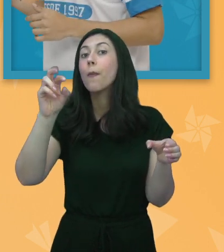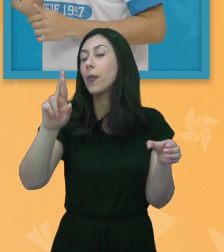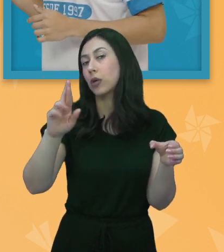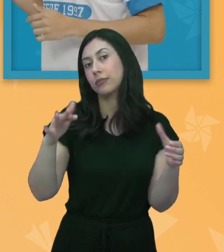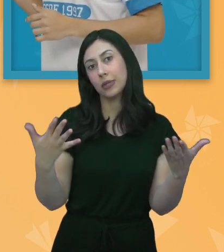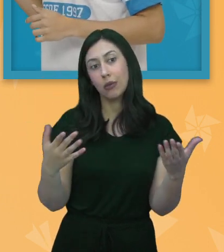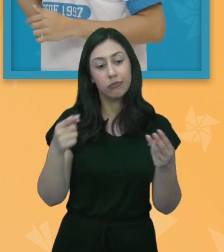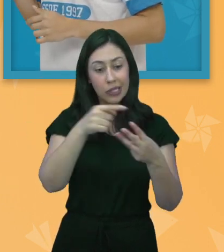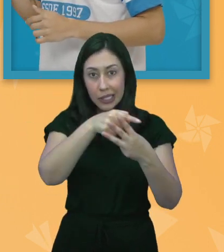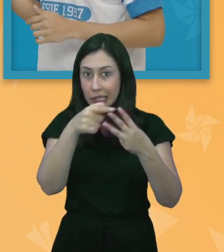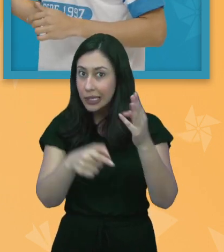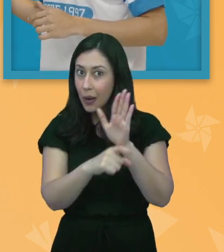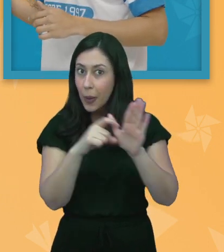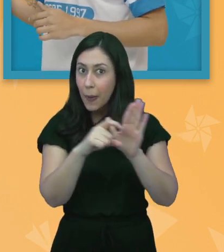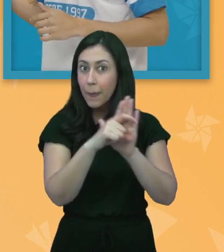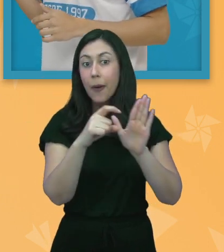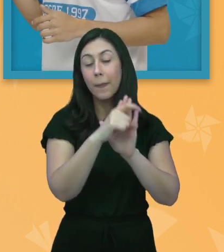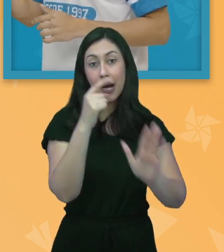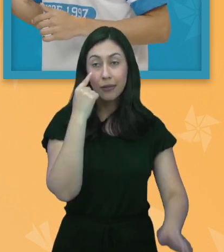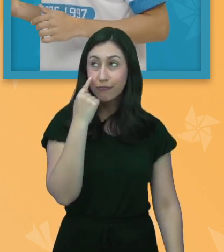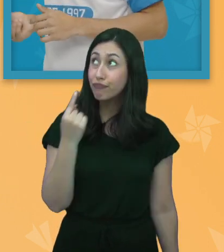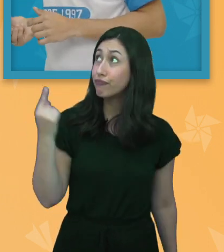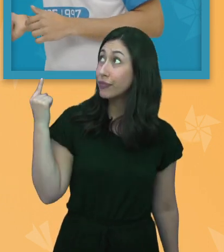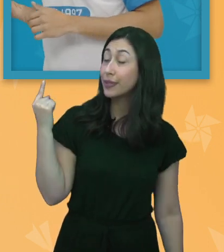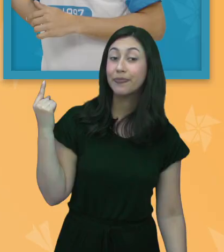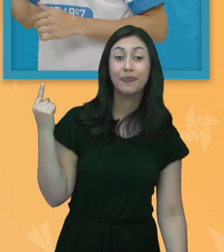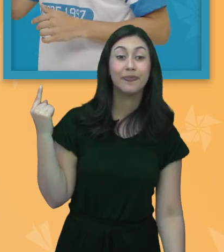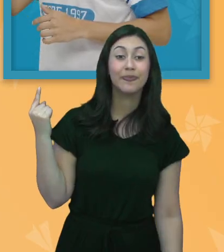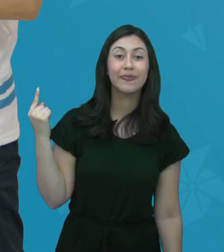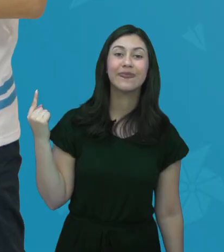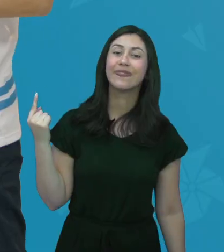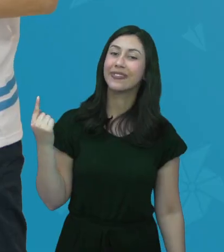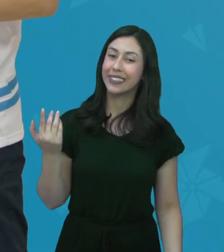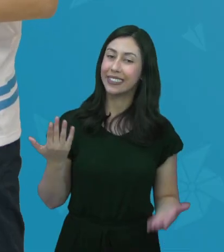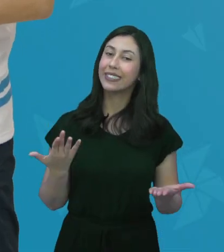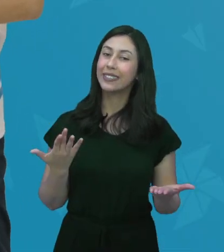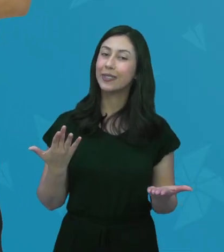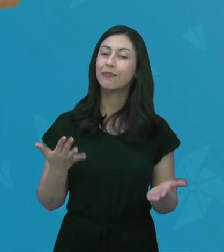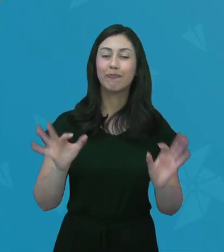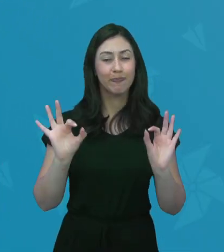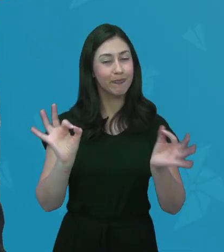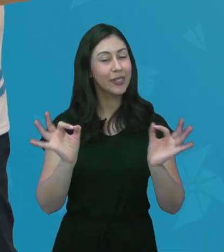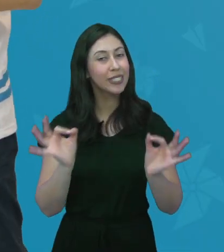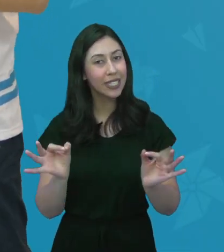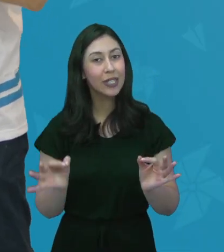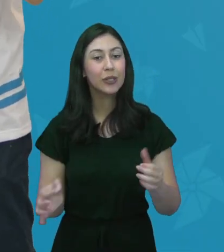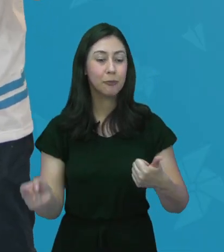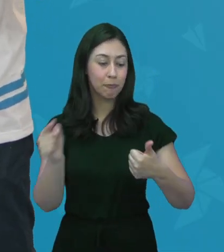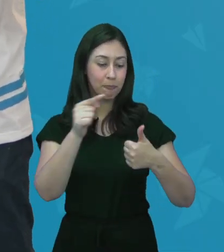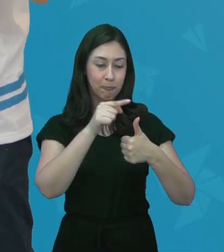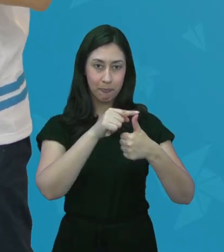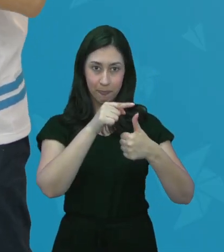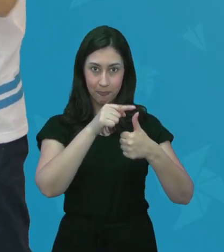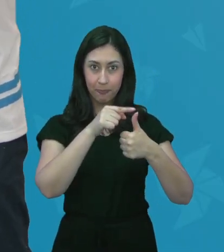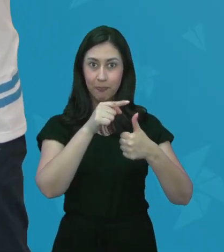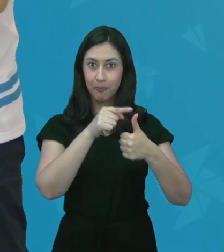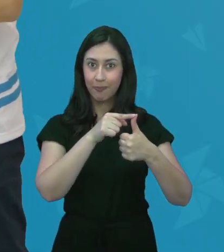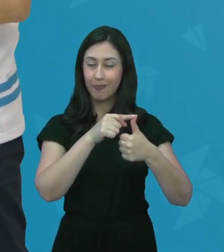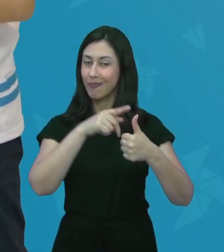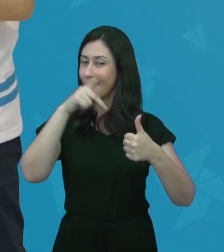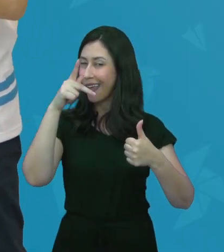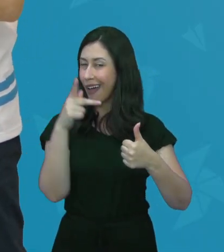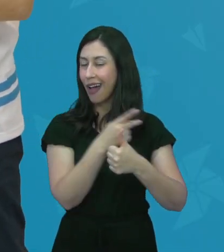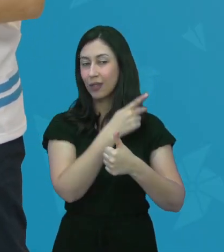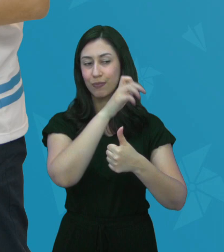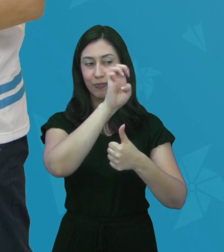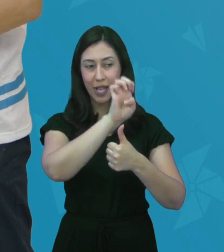na afirmativa 4. Então vamos conferir o gabarito aqui comigo, se a gente acertou. Como falei, a afirmativa 1